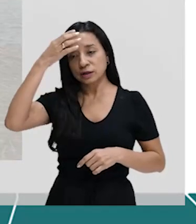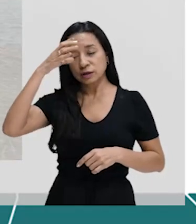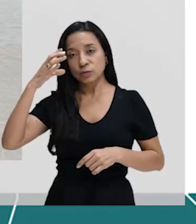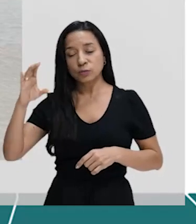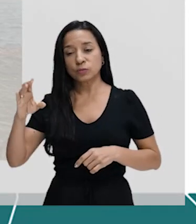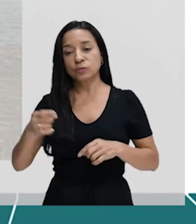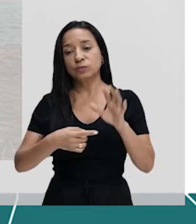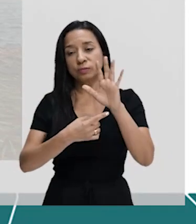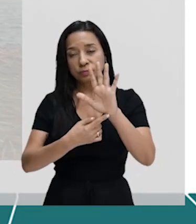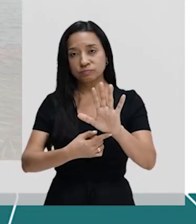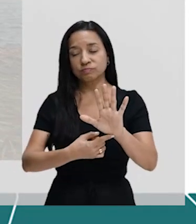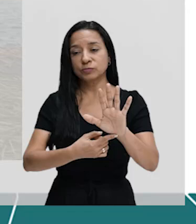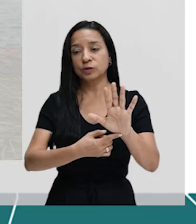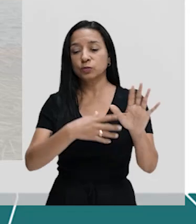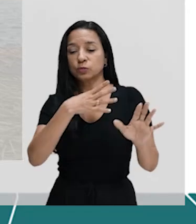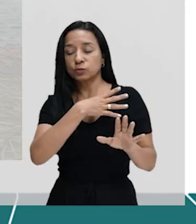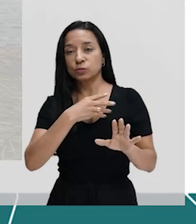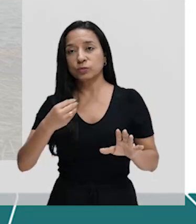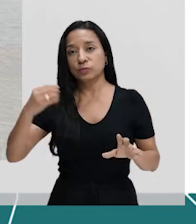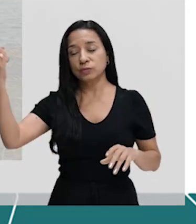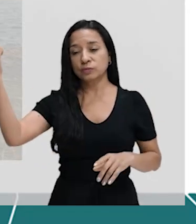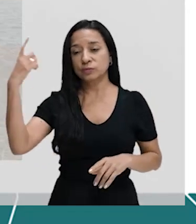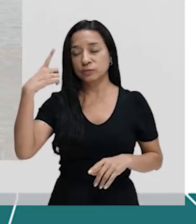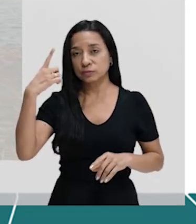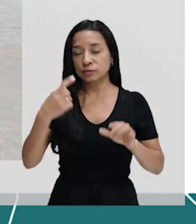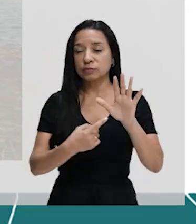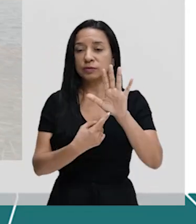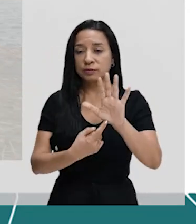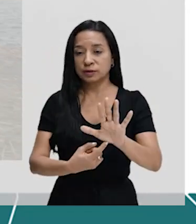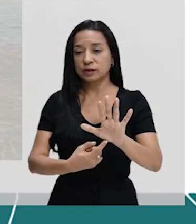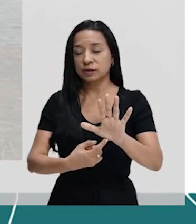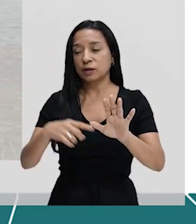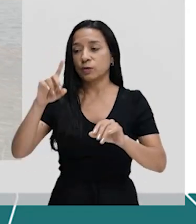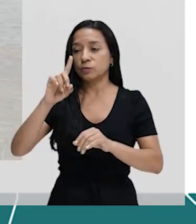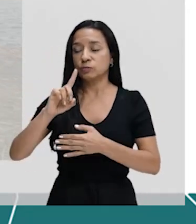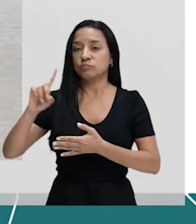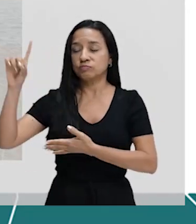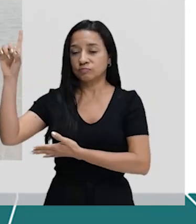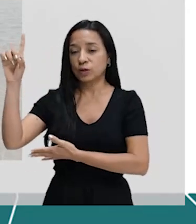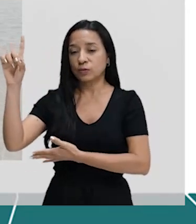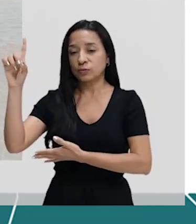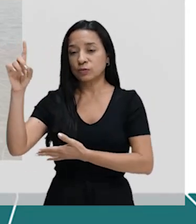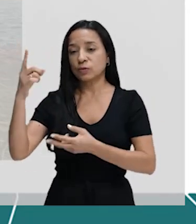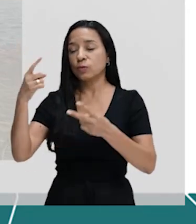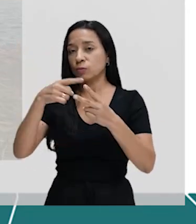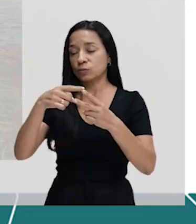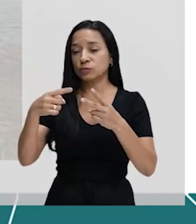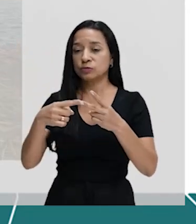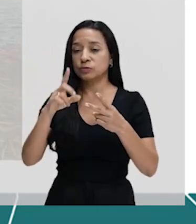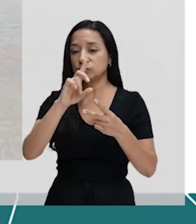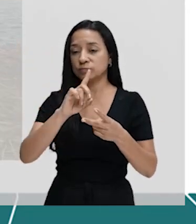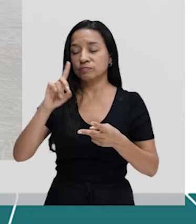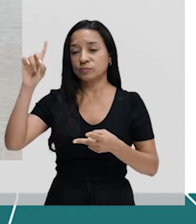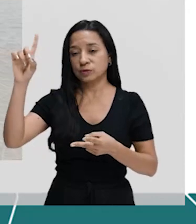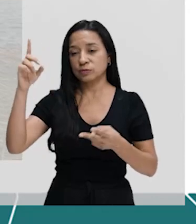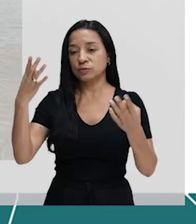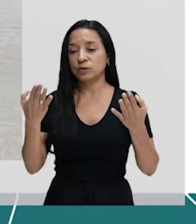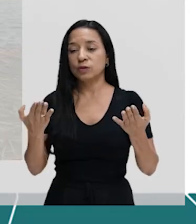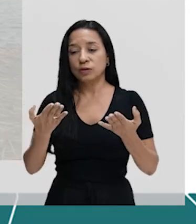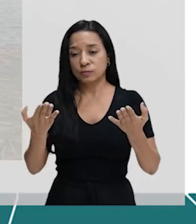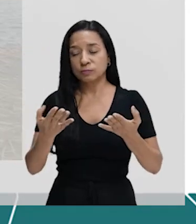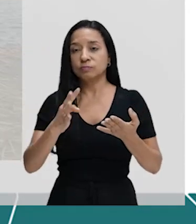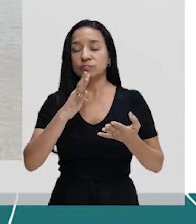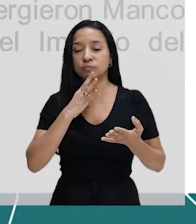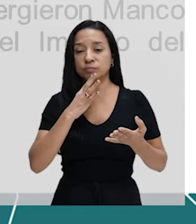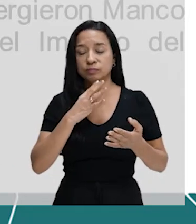representando os filhos do sol, representando os deuses, né? Os dois deuses, que é o que vocês vão conhecer agora na